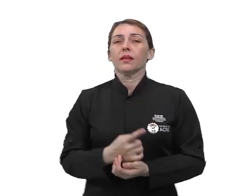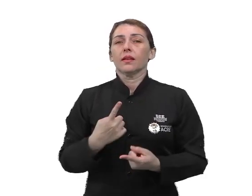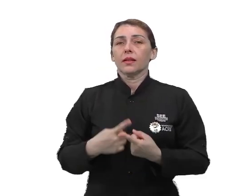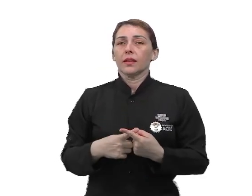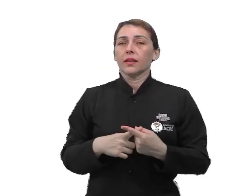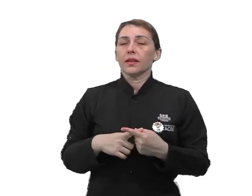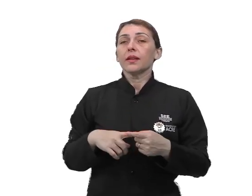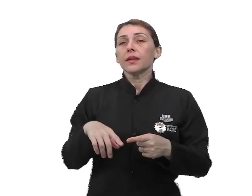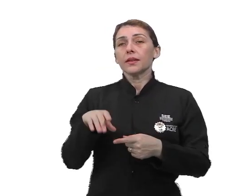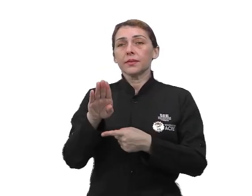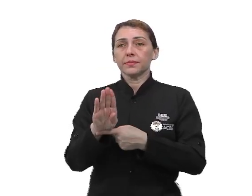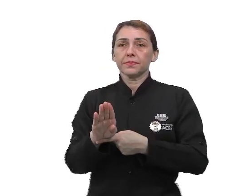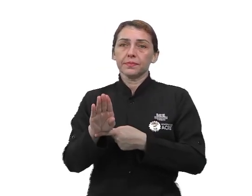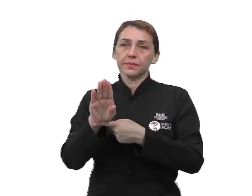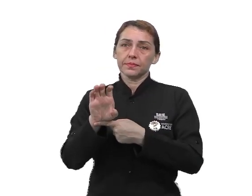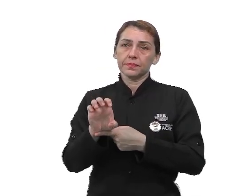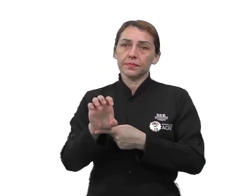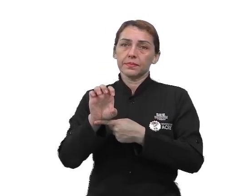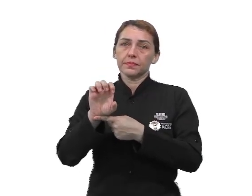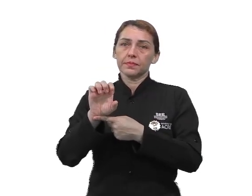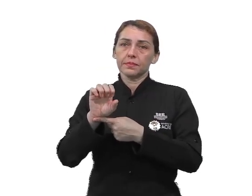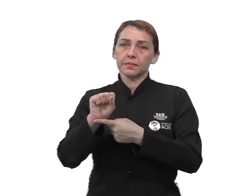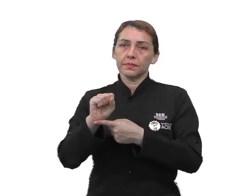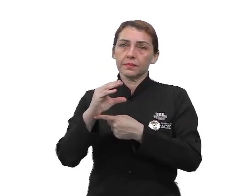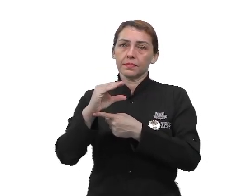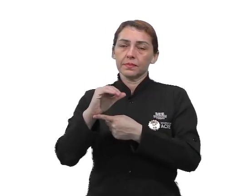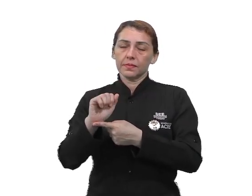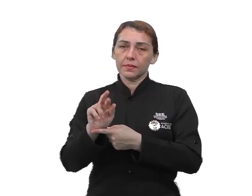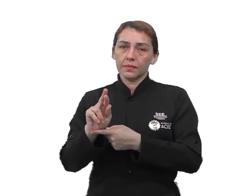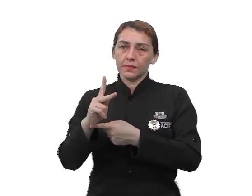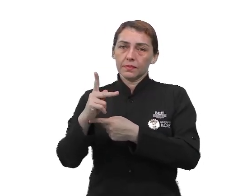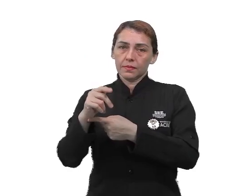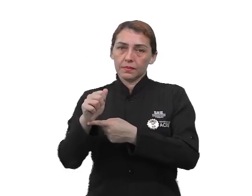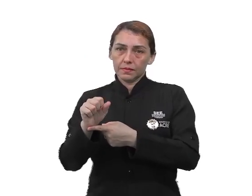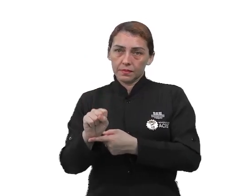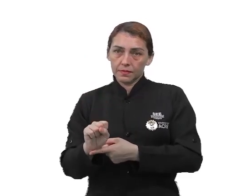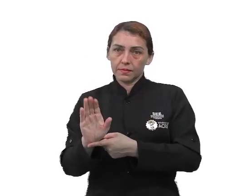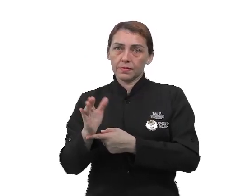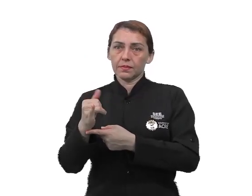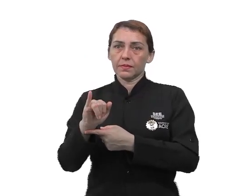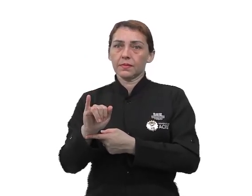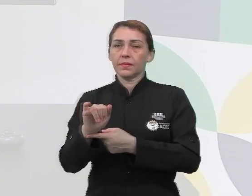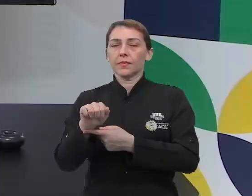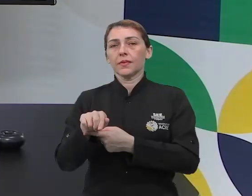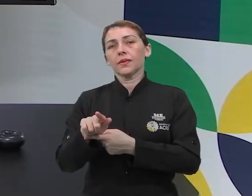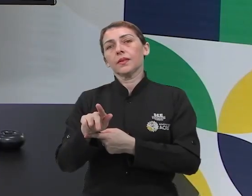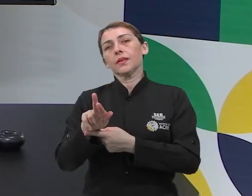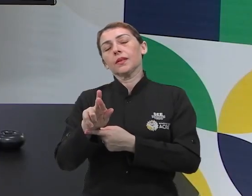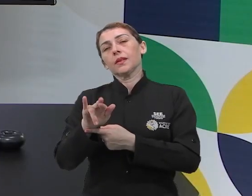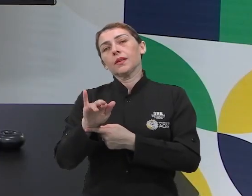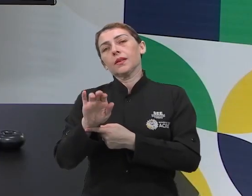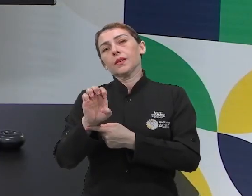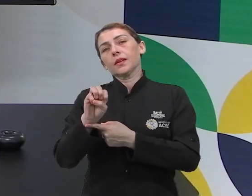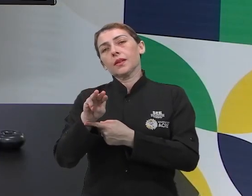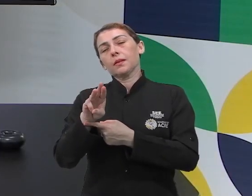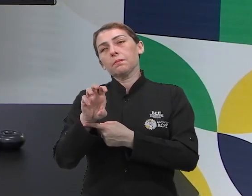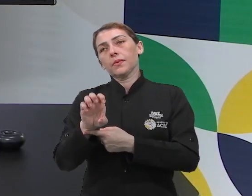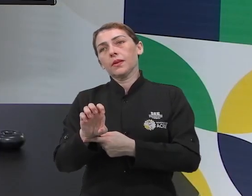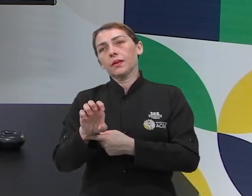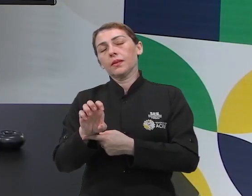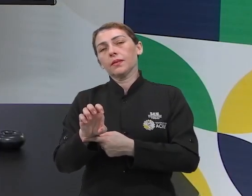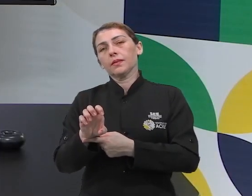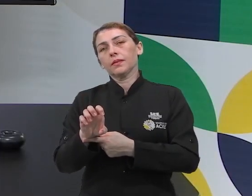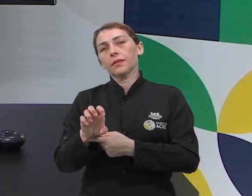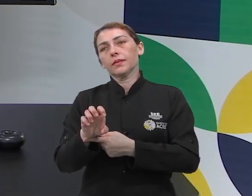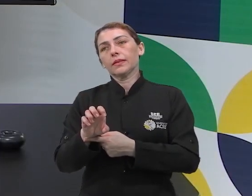áreas elevadas. B, escarpas íngremes. Quando eu falo de íngreme, eu estou falando de uma área que está ali mais sinuosa,